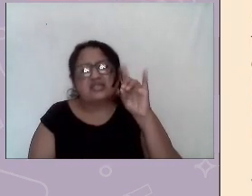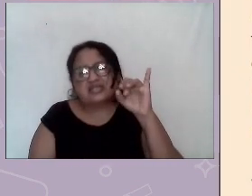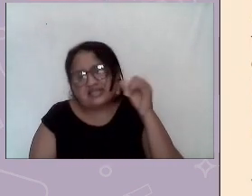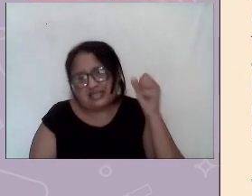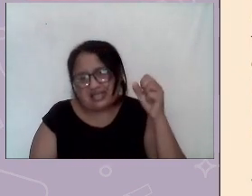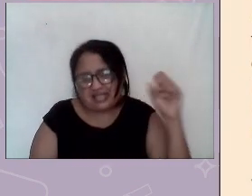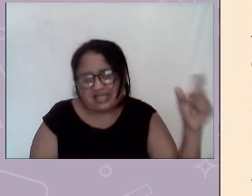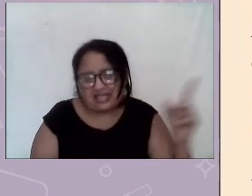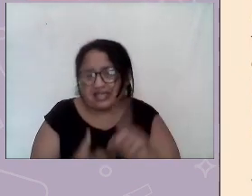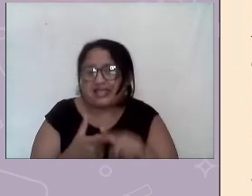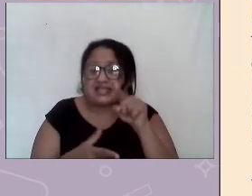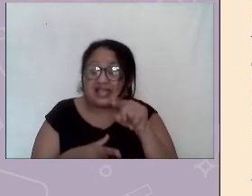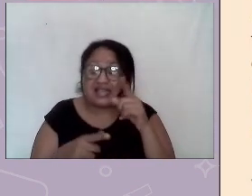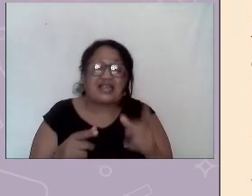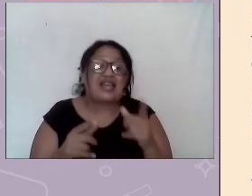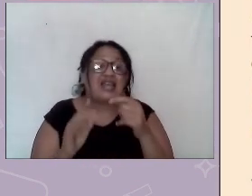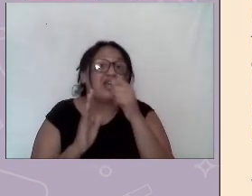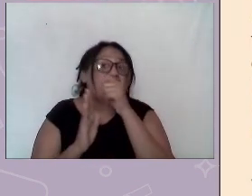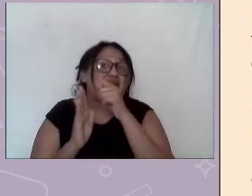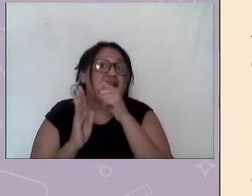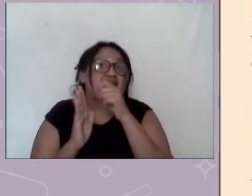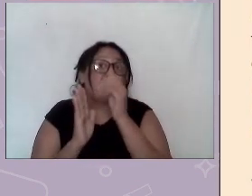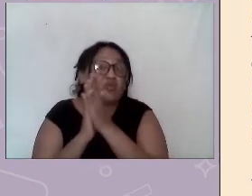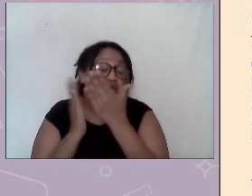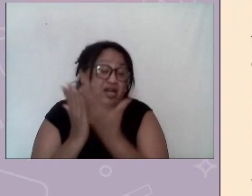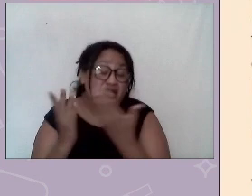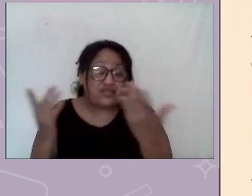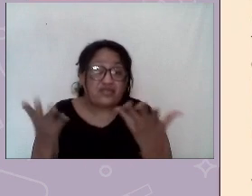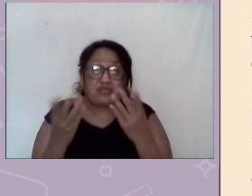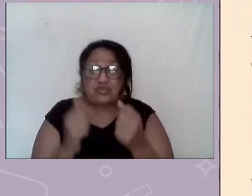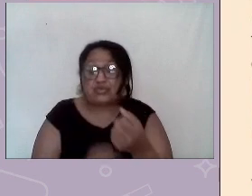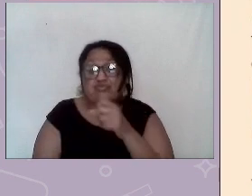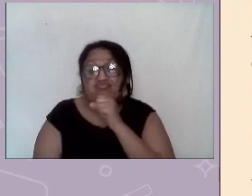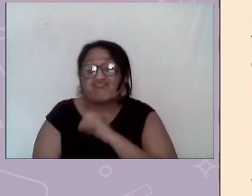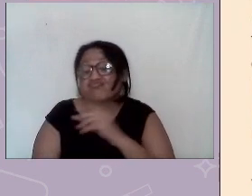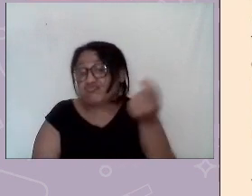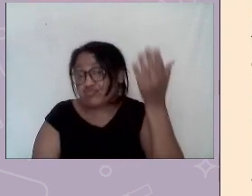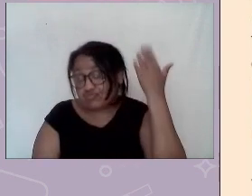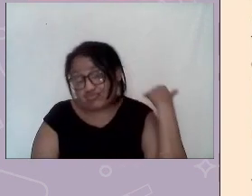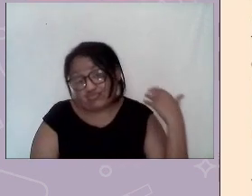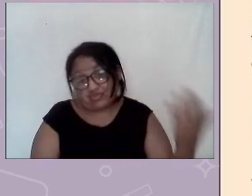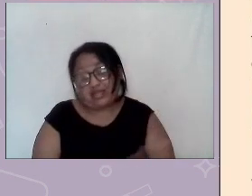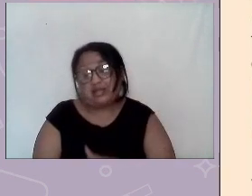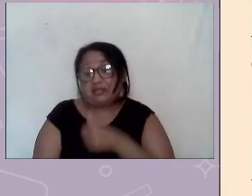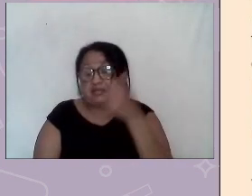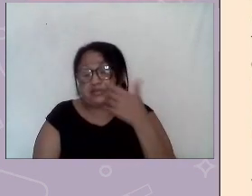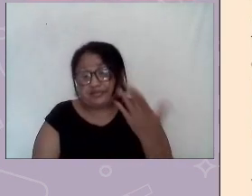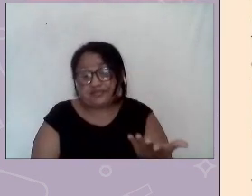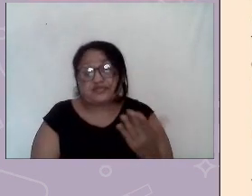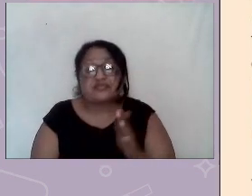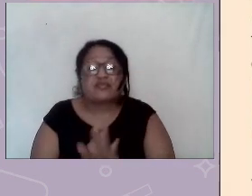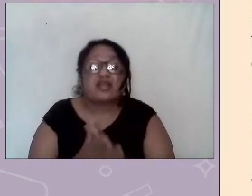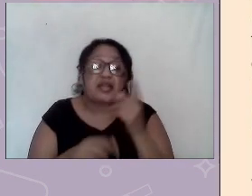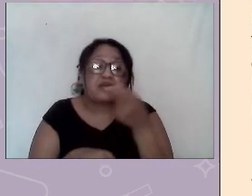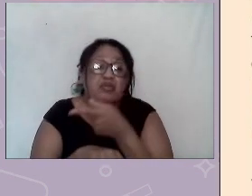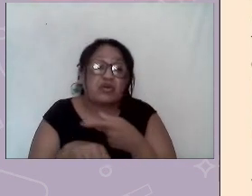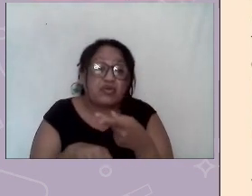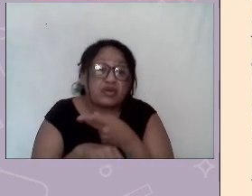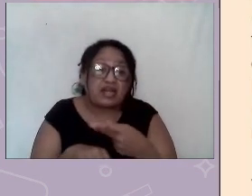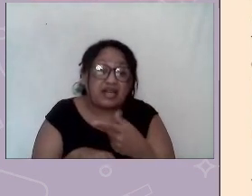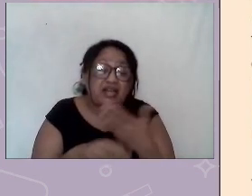Gilgamesh que fala sobre um rei Gilgamesh um rei da Suméria da cidade de Uruk que procurava